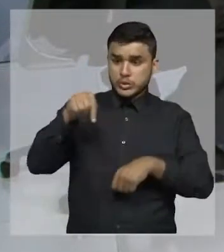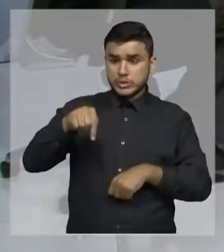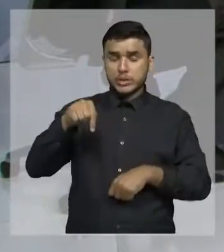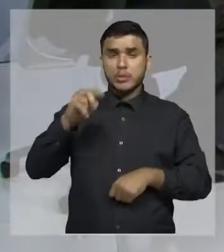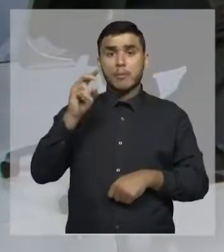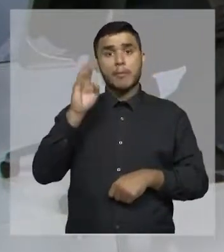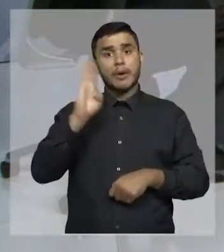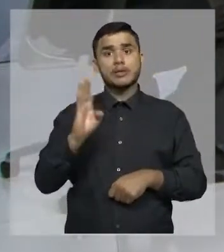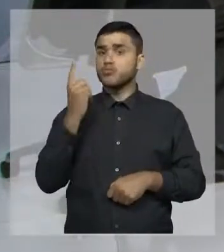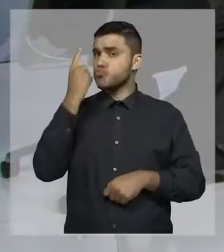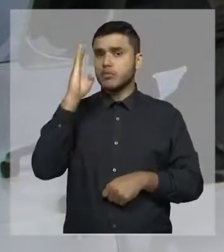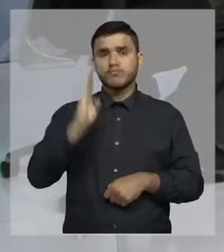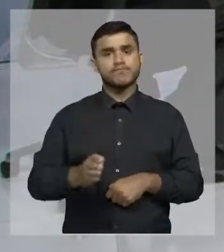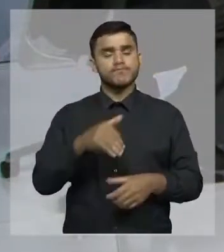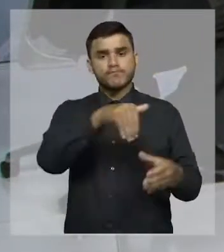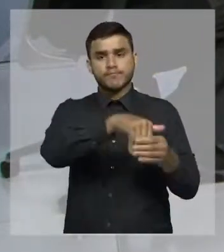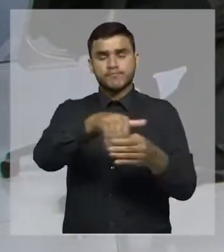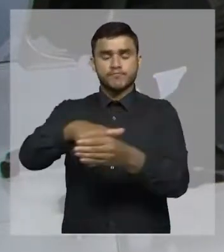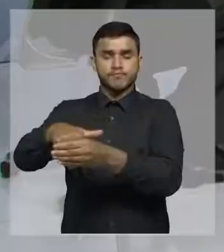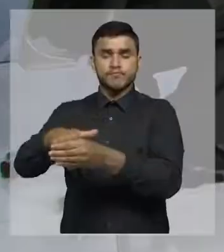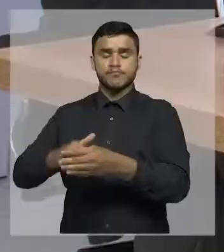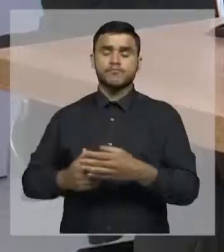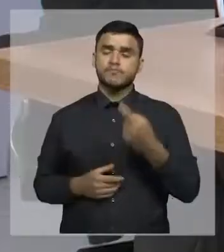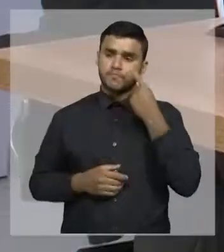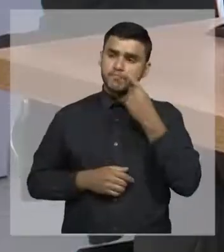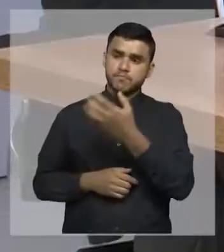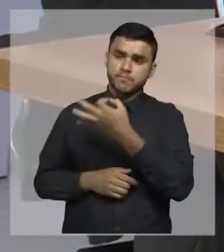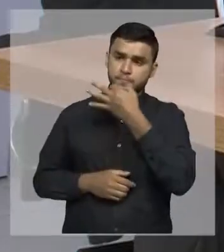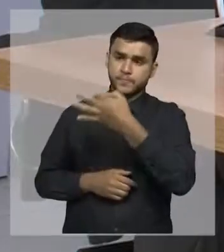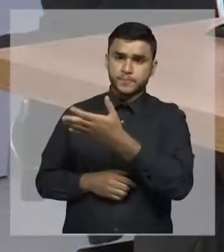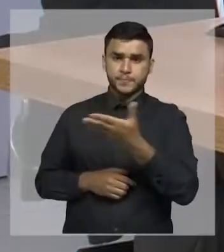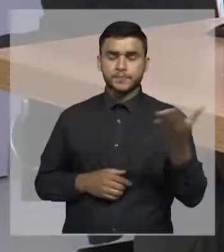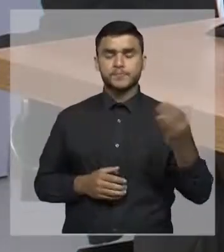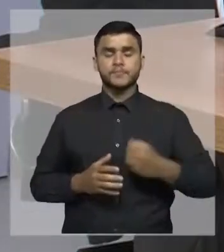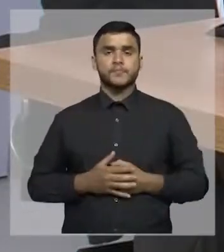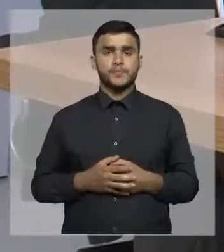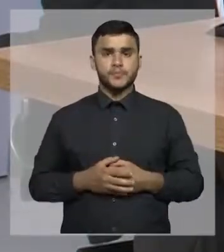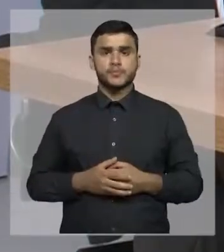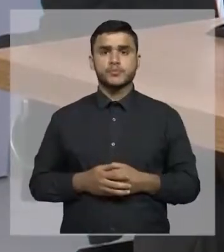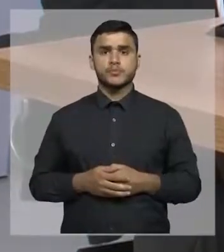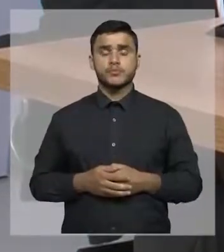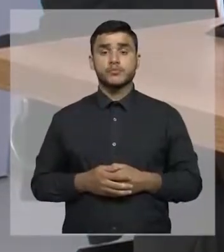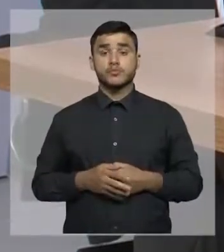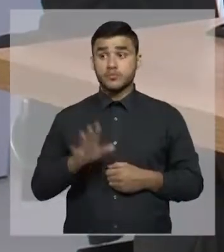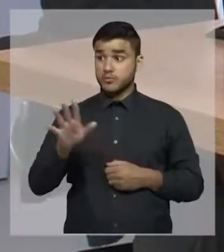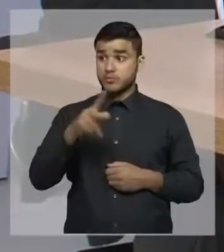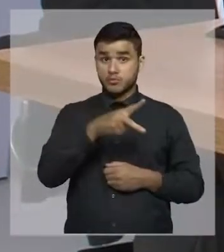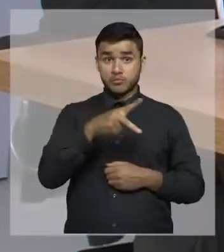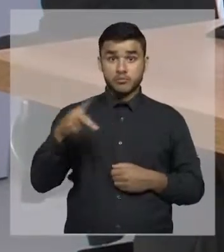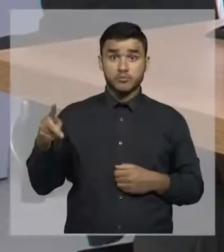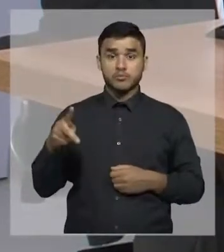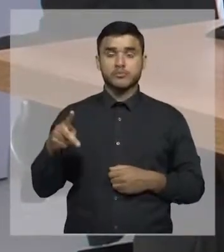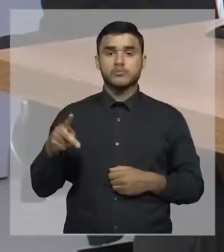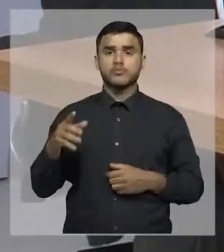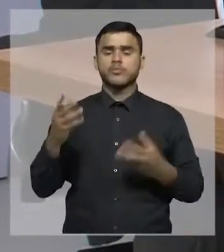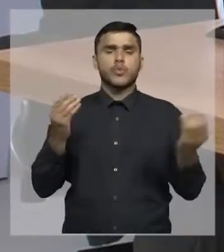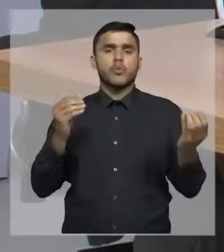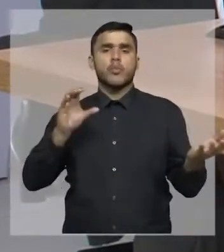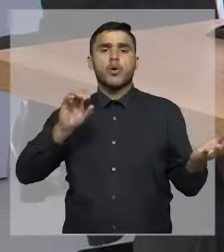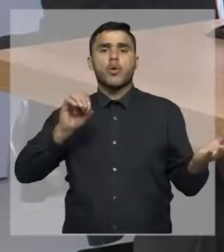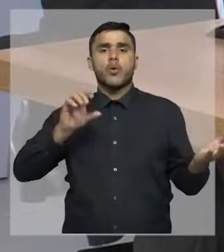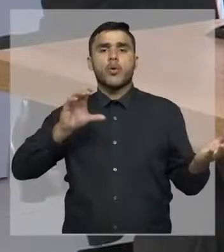estabelecer aqui uma diferença a partir da seguinte premissa. No presidencialismo de coalizão ou